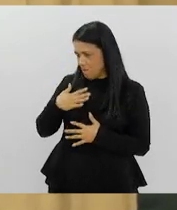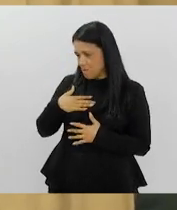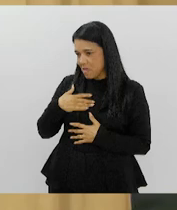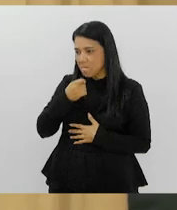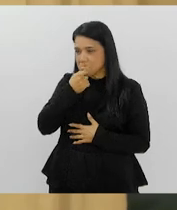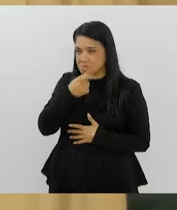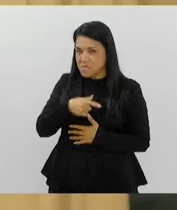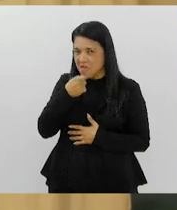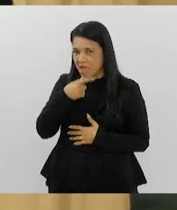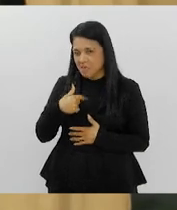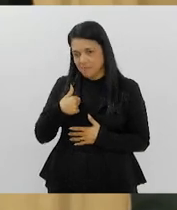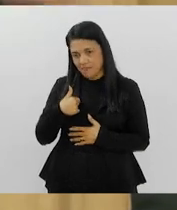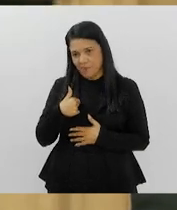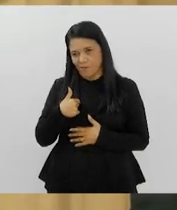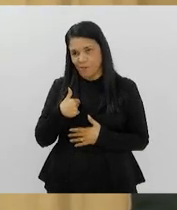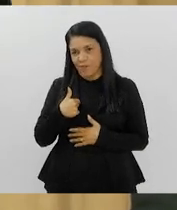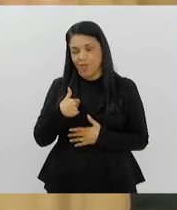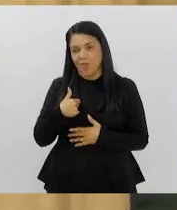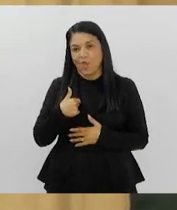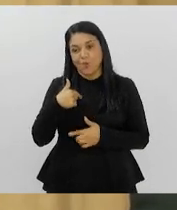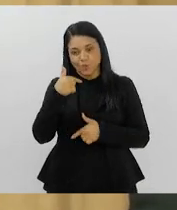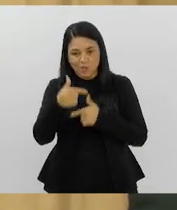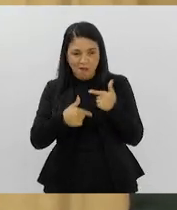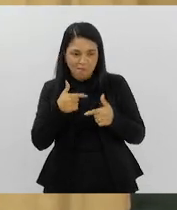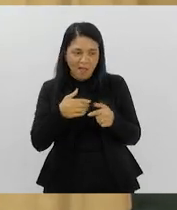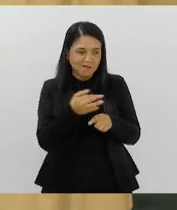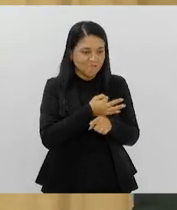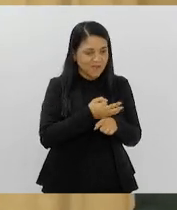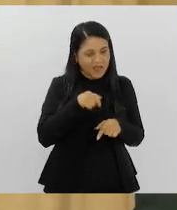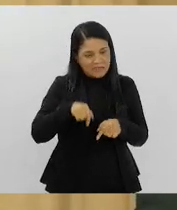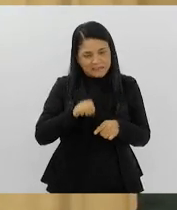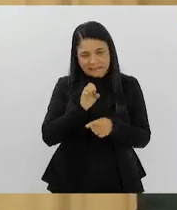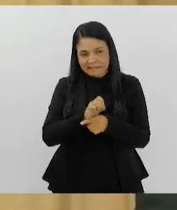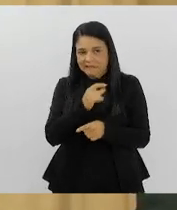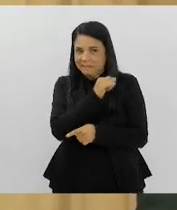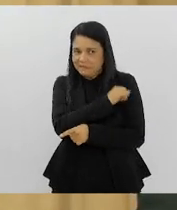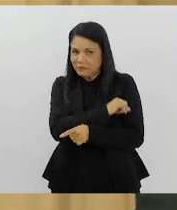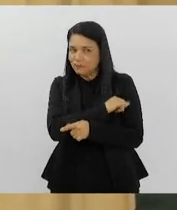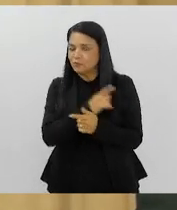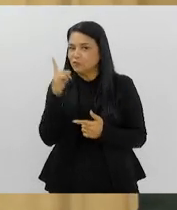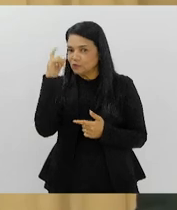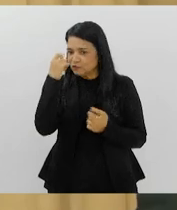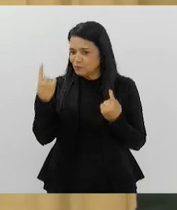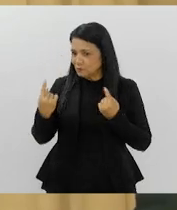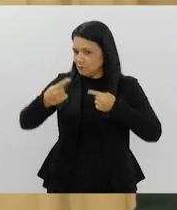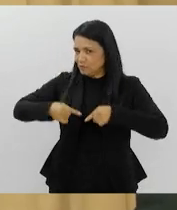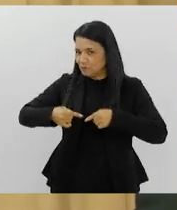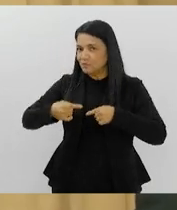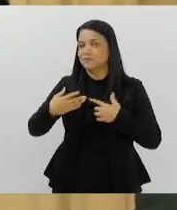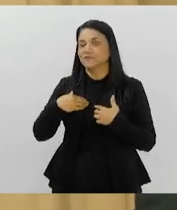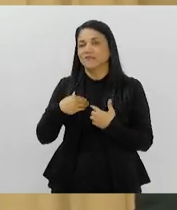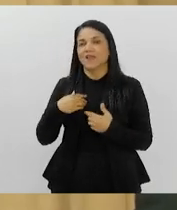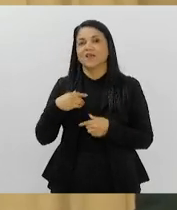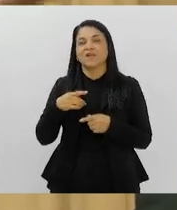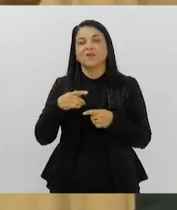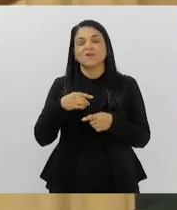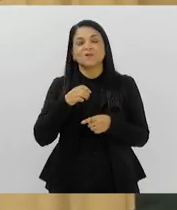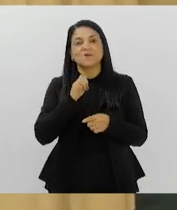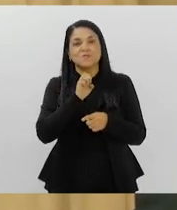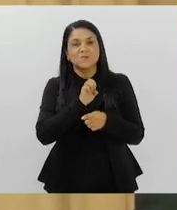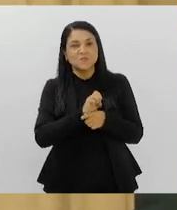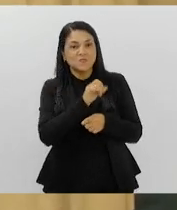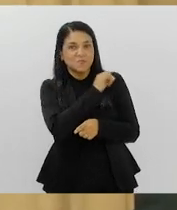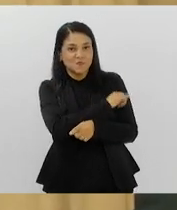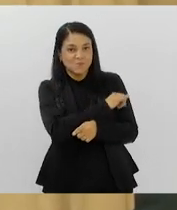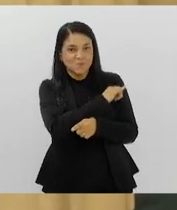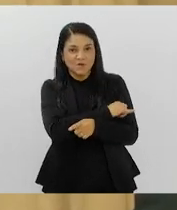eu trabalho onde tiram férias. Mas aqui no Rio é difícil concorrer, viu? É difícil concorrer. Mas da mesma forma que o Rio está para